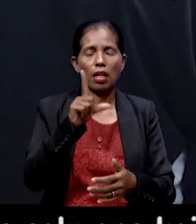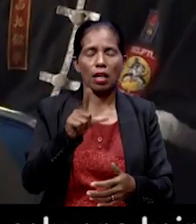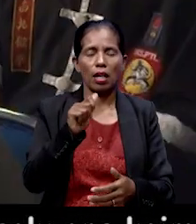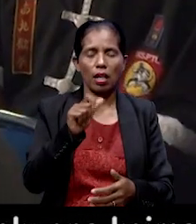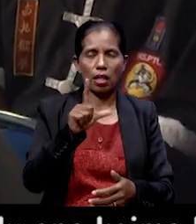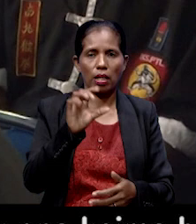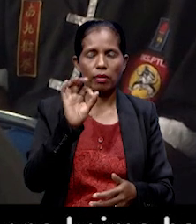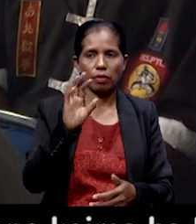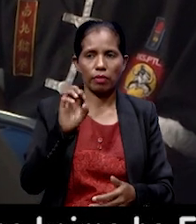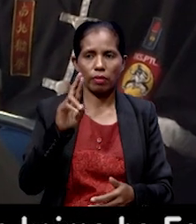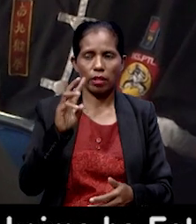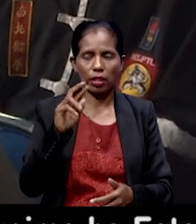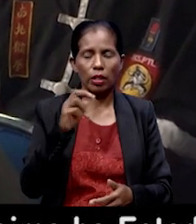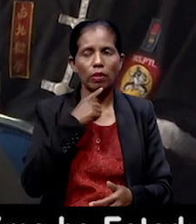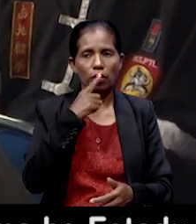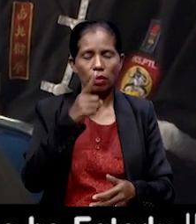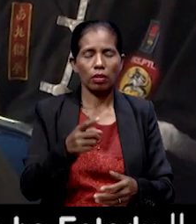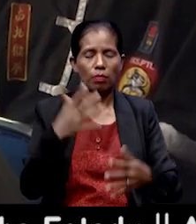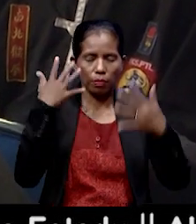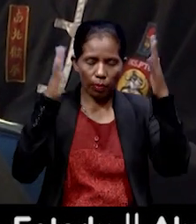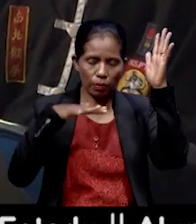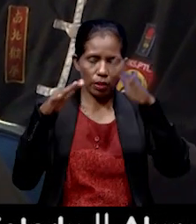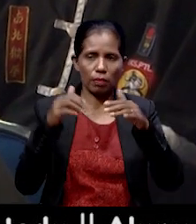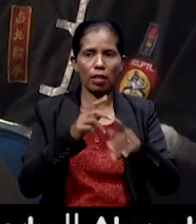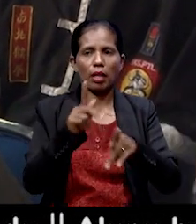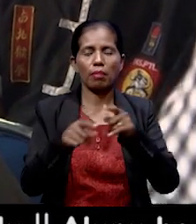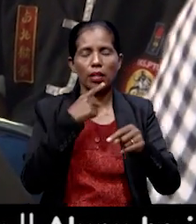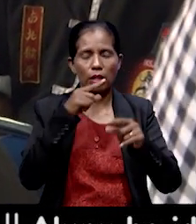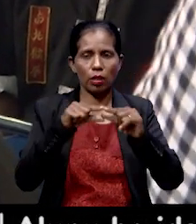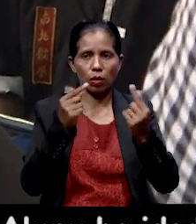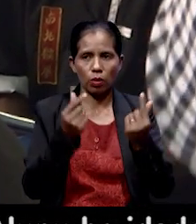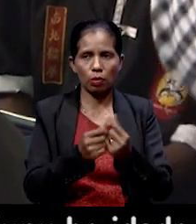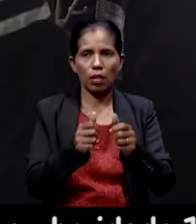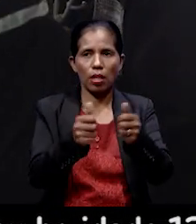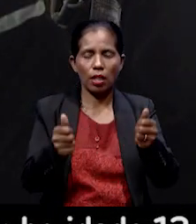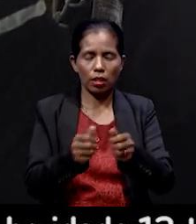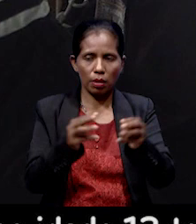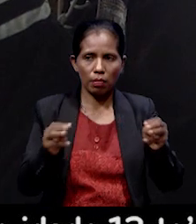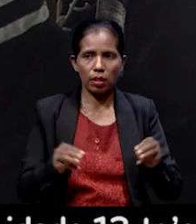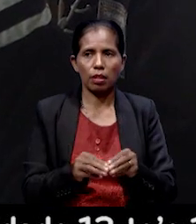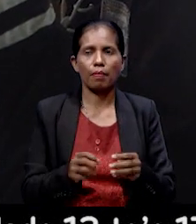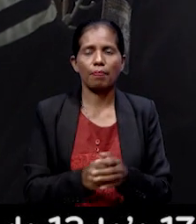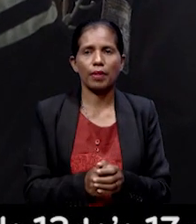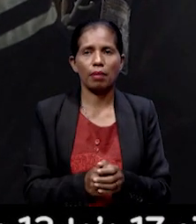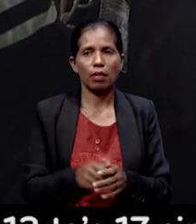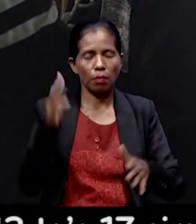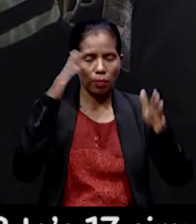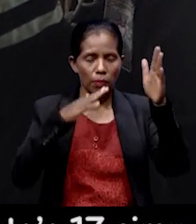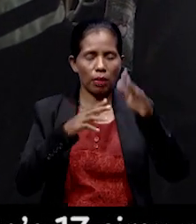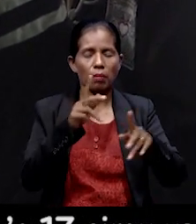conflito Sirnebe acontece e terreno, da Labarak e Mahateten entre Grupo Arte Marcial, mas a realidade é problema